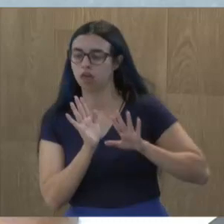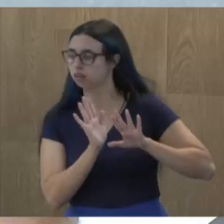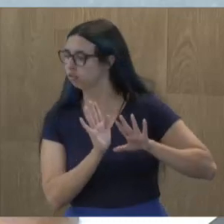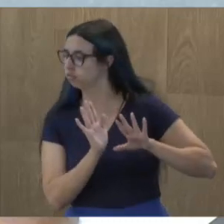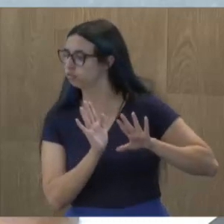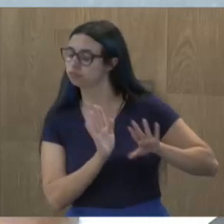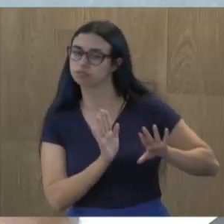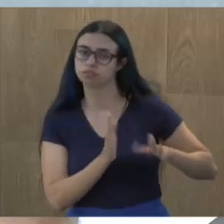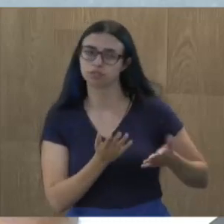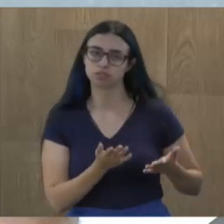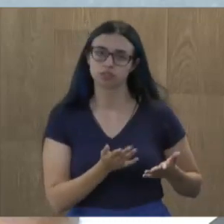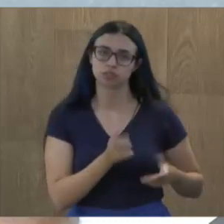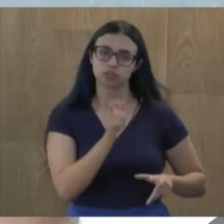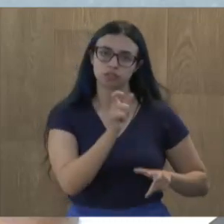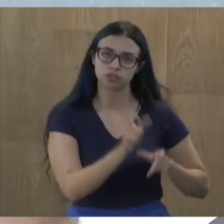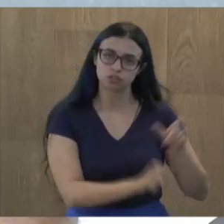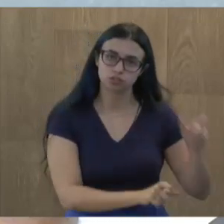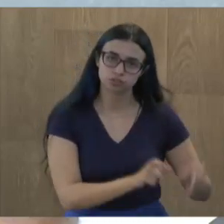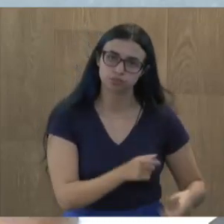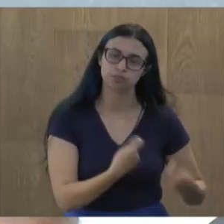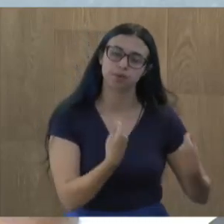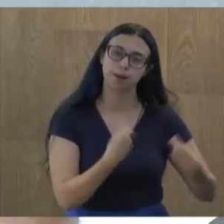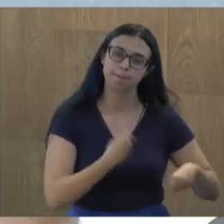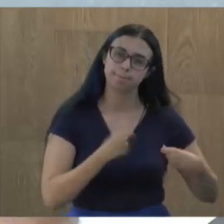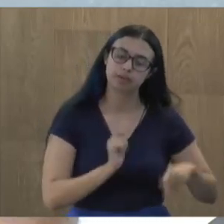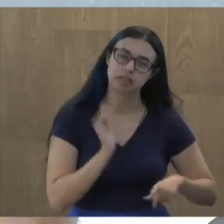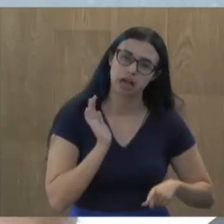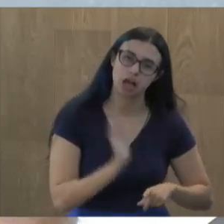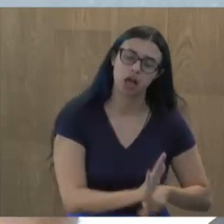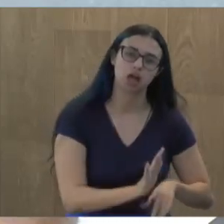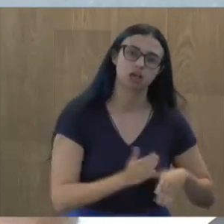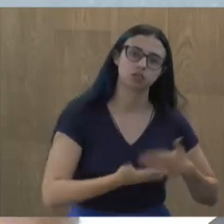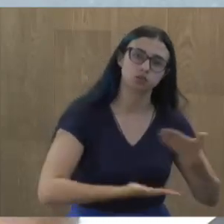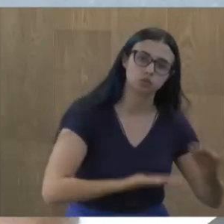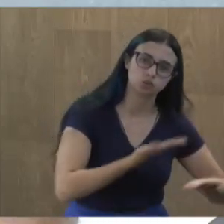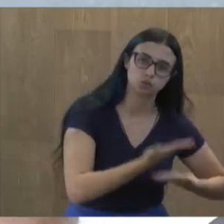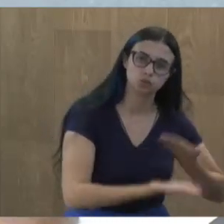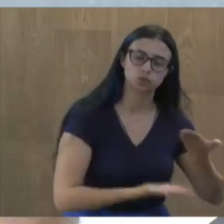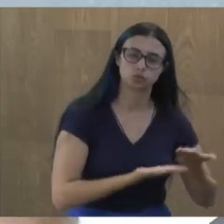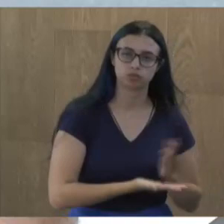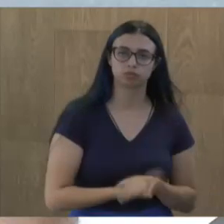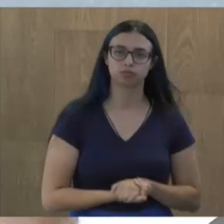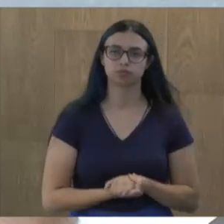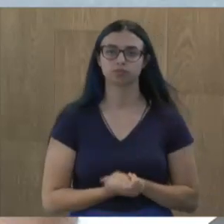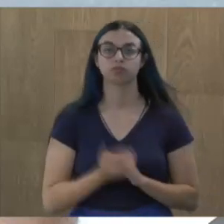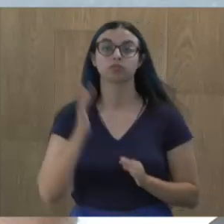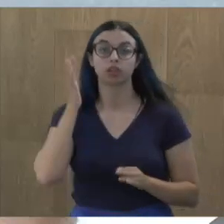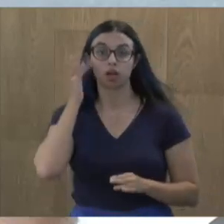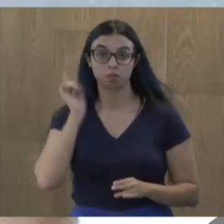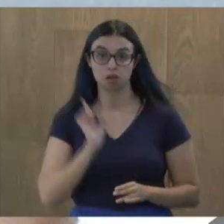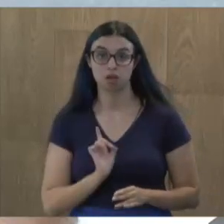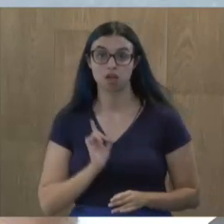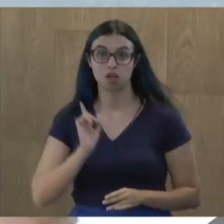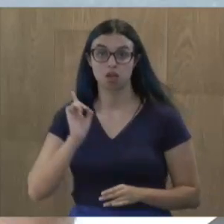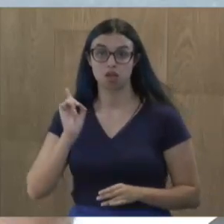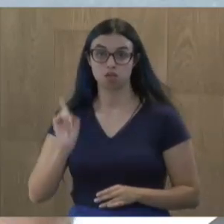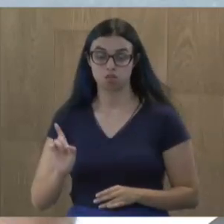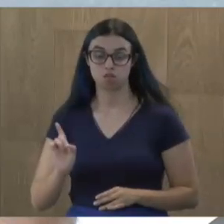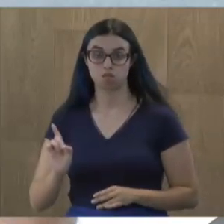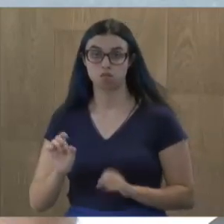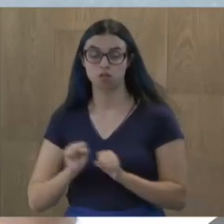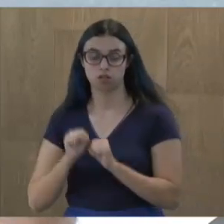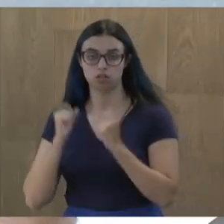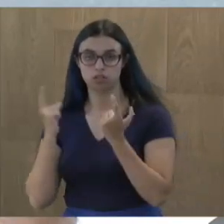ficando com deficiência por passar do prazo de cirurgia. Então, amanhã estarei lá na Assembleia denunciando